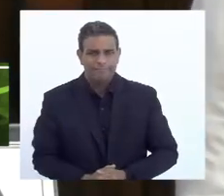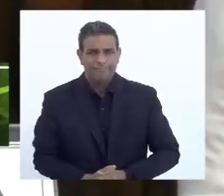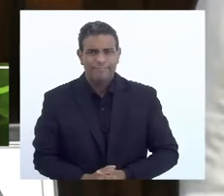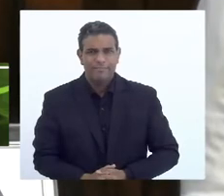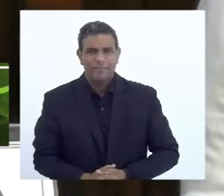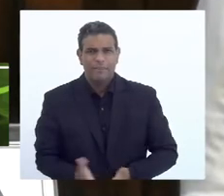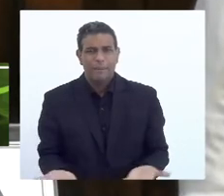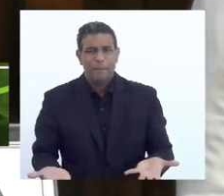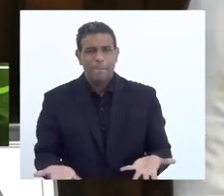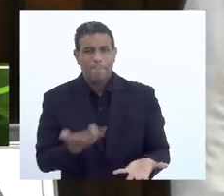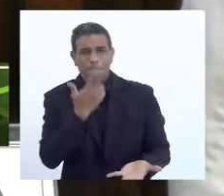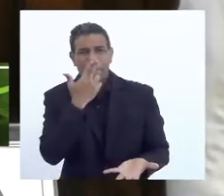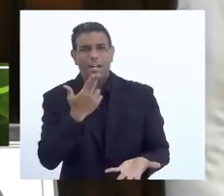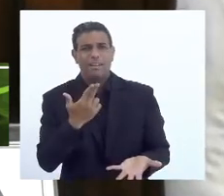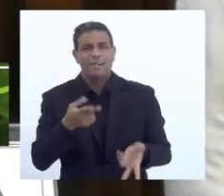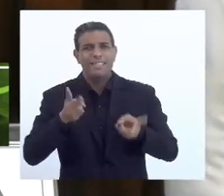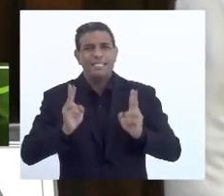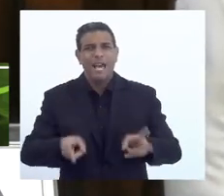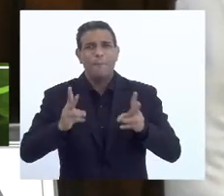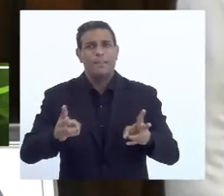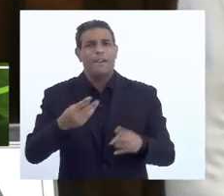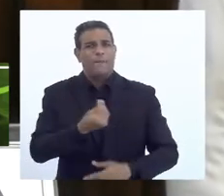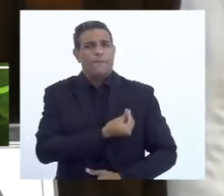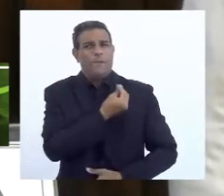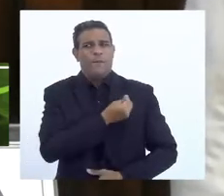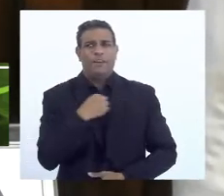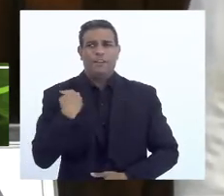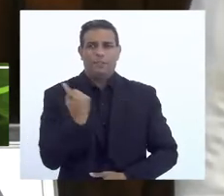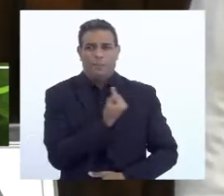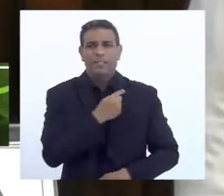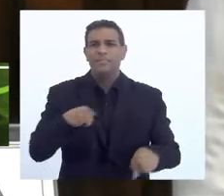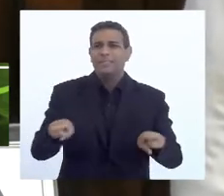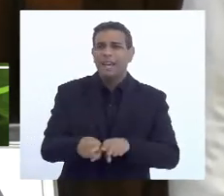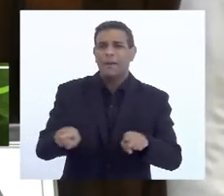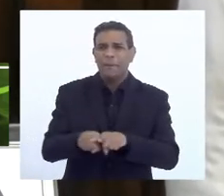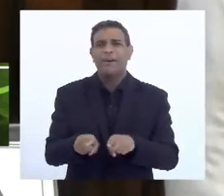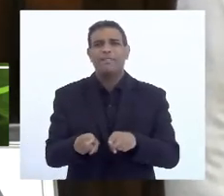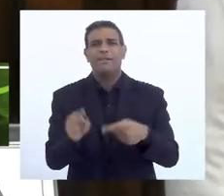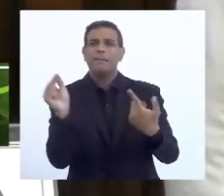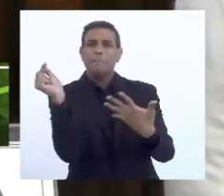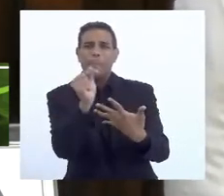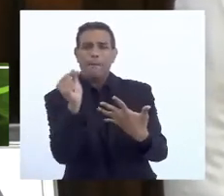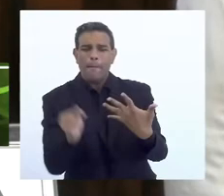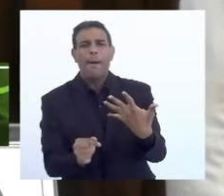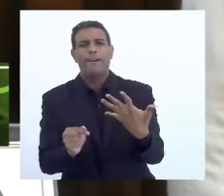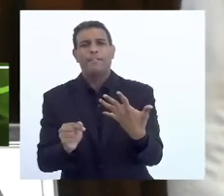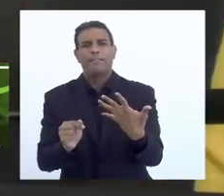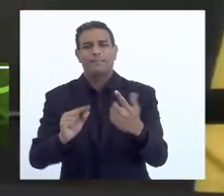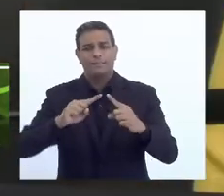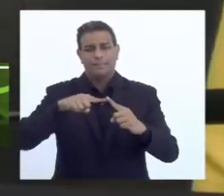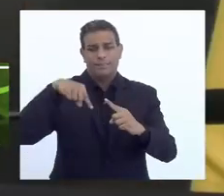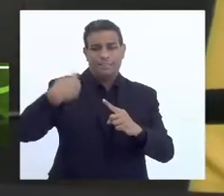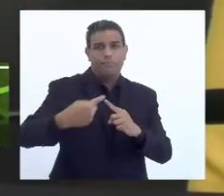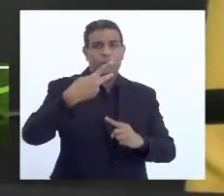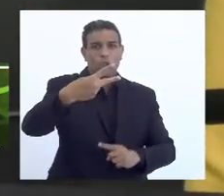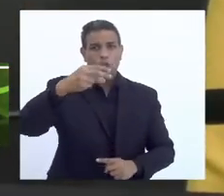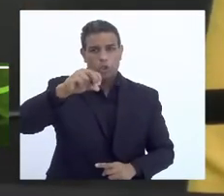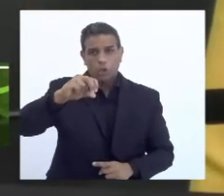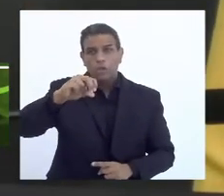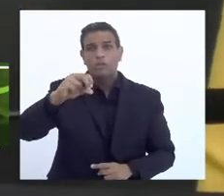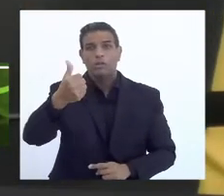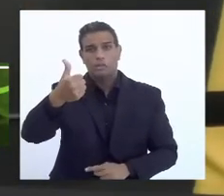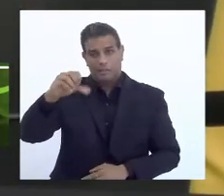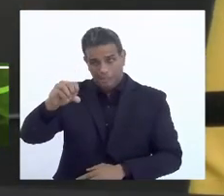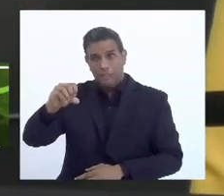Mas, se é verdade que sempre existiu, nós precisamos também pontuar historicamente. Depois de 2015, a